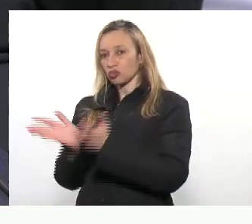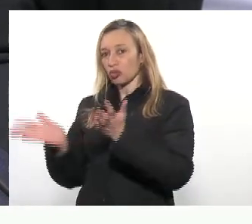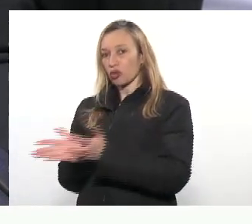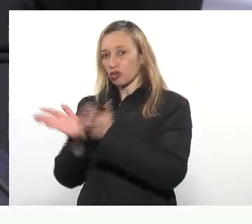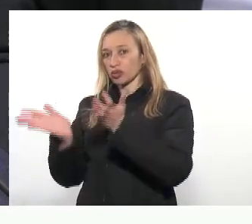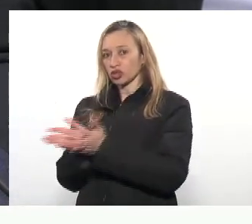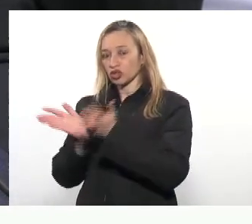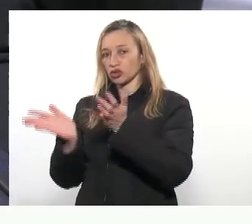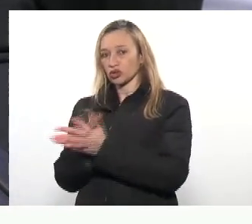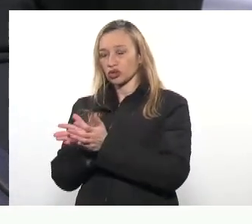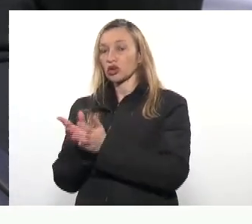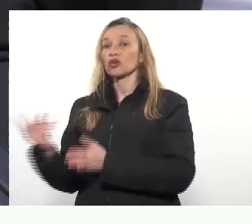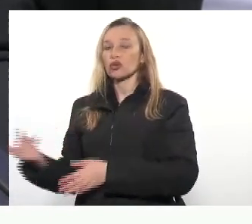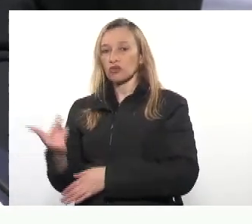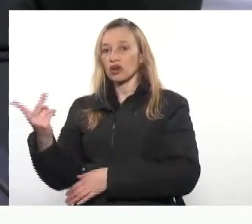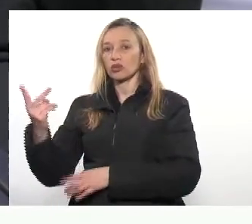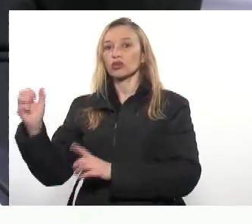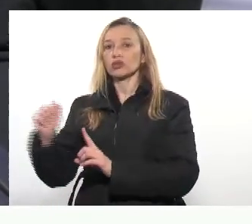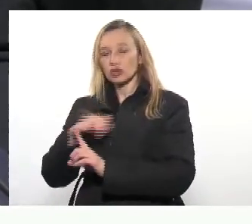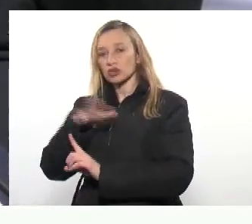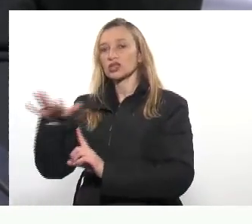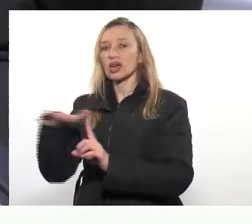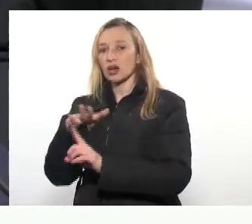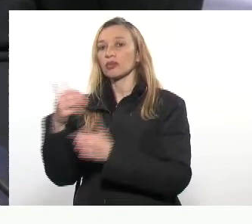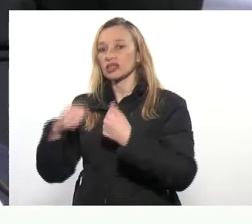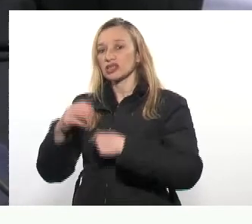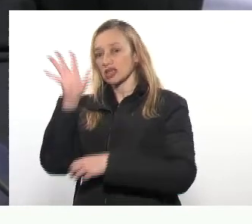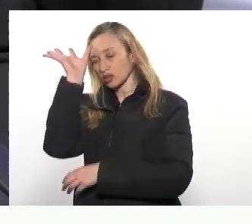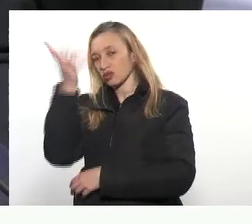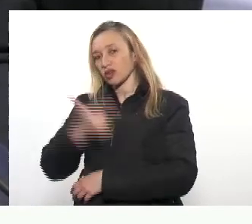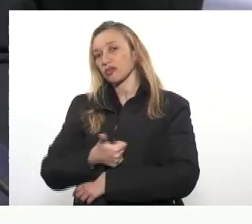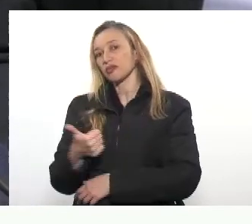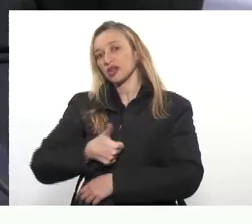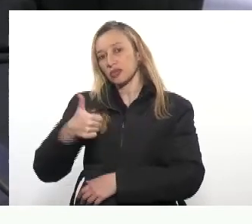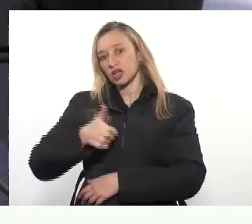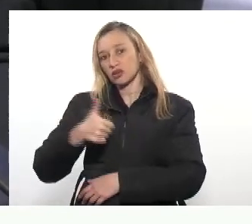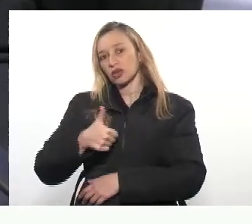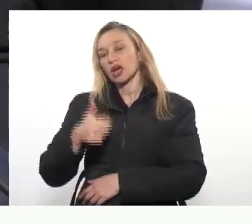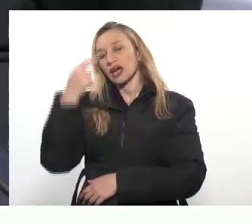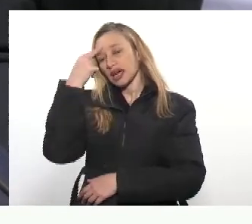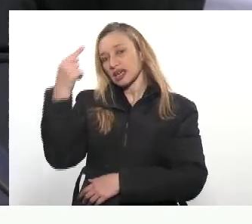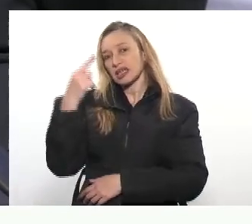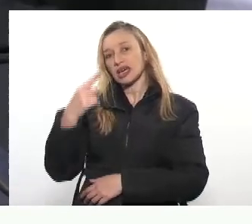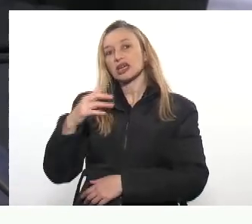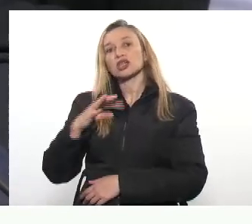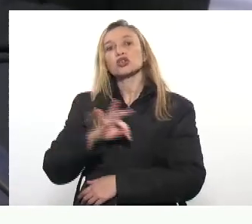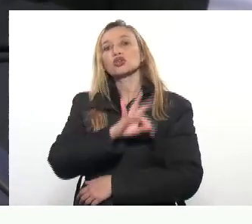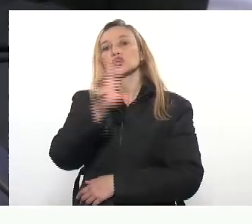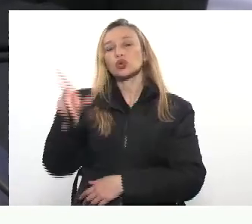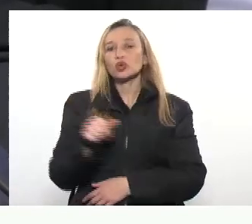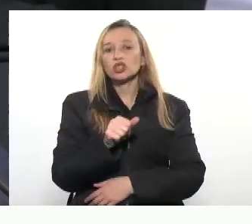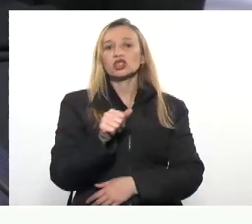tarifa social. A gente precisa de resolver essa questão da tarifa social, que a ideia é que todas as